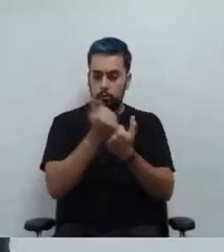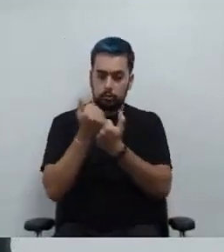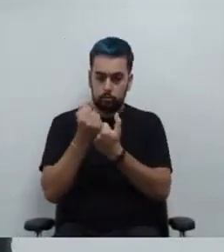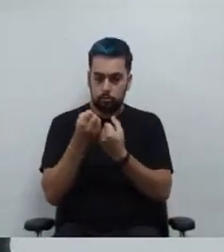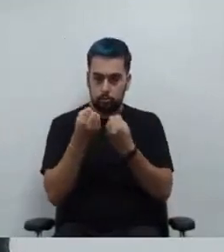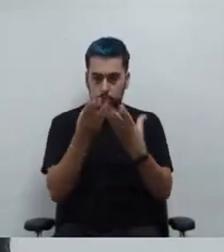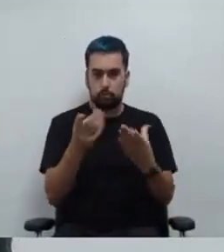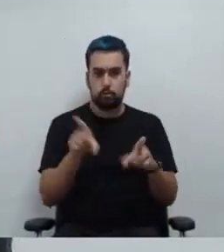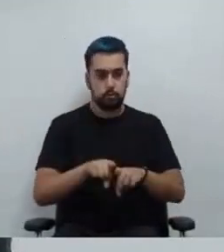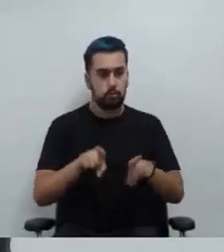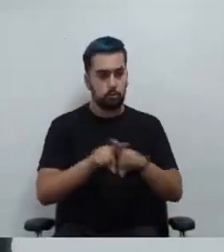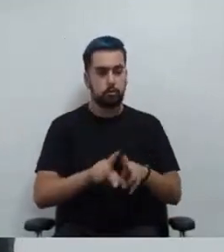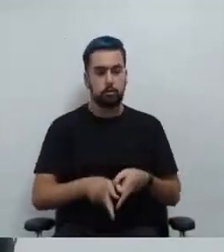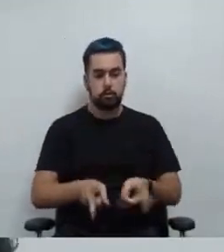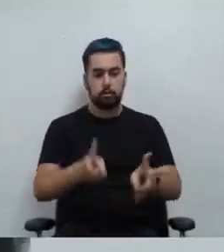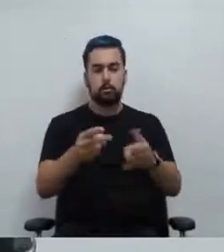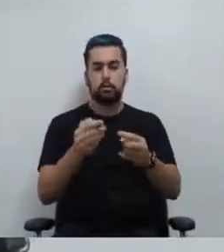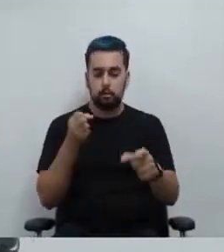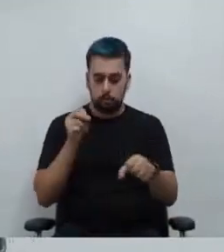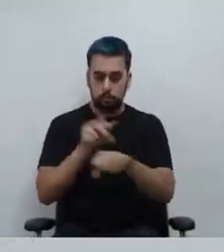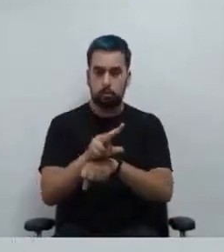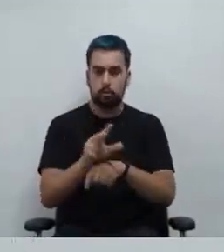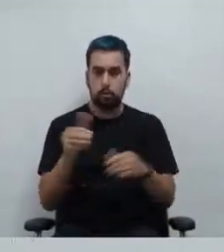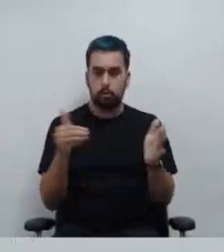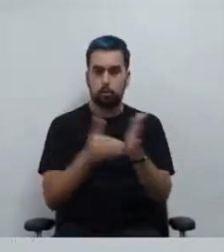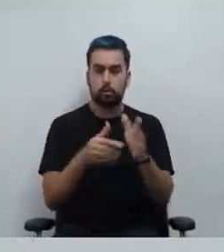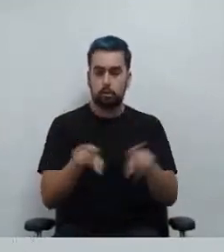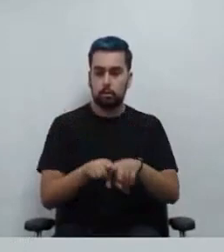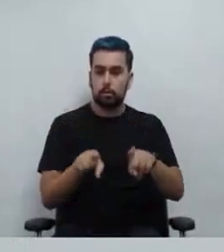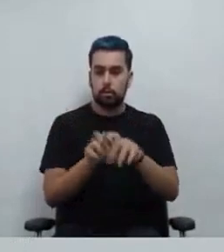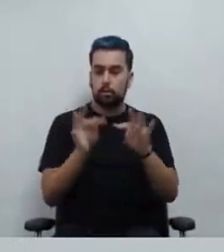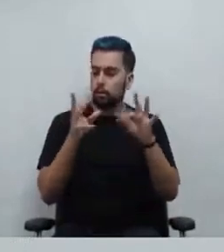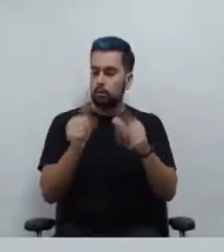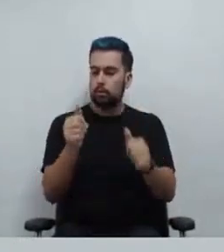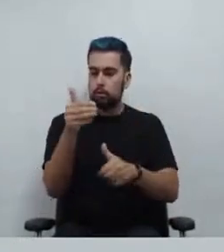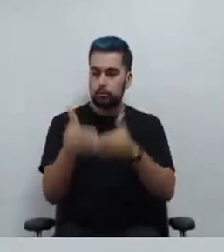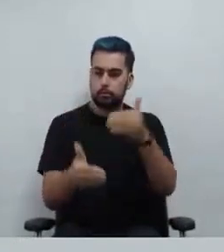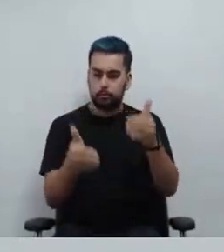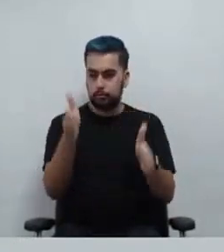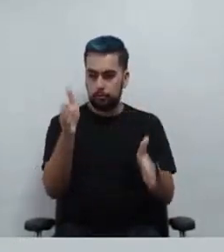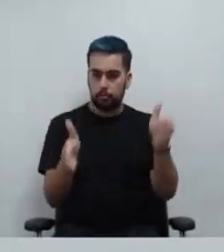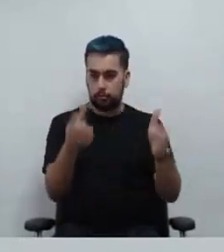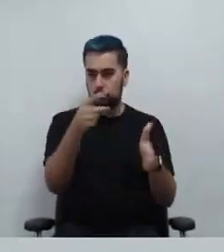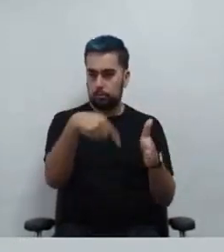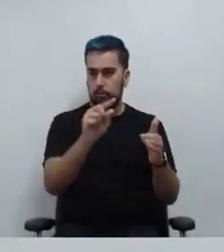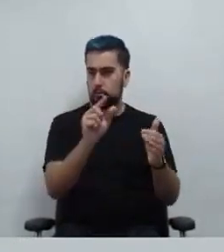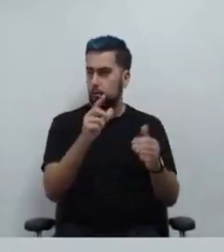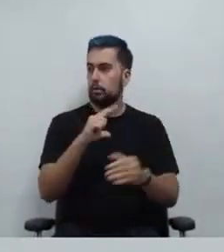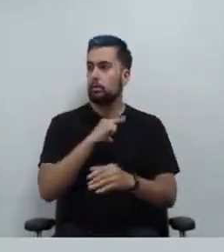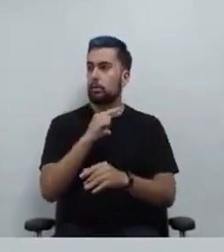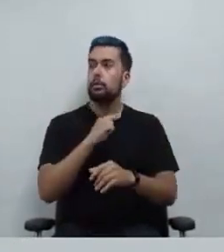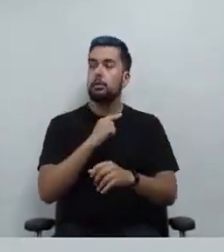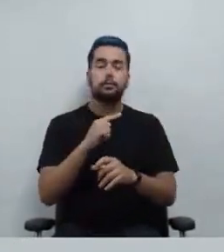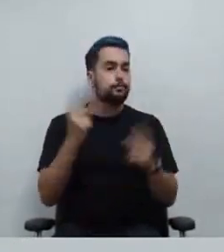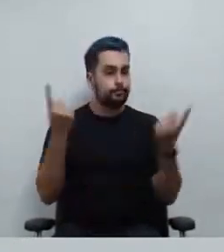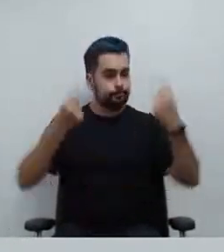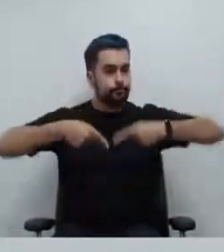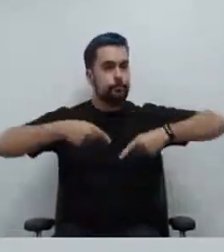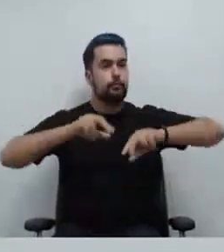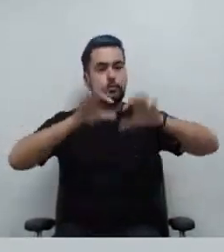suporte, desde o seu ingresso até todas as fases que vocês passarem, que certamente serão muitas.